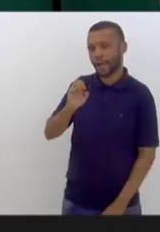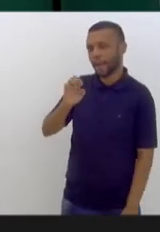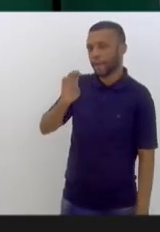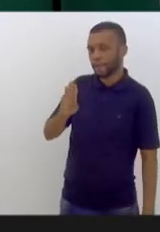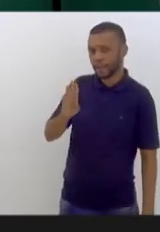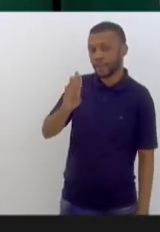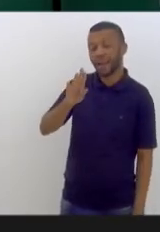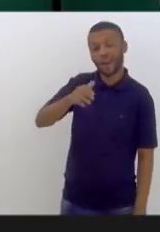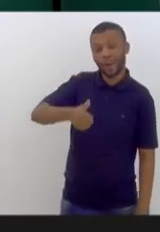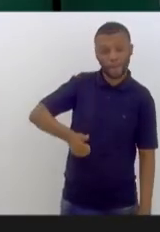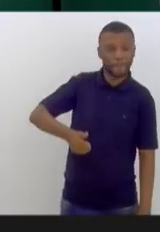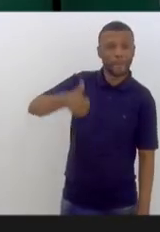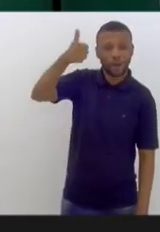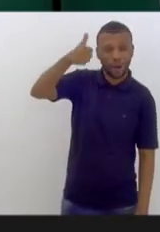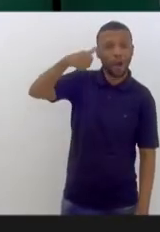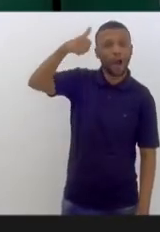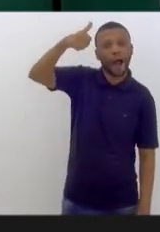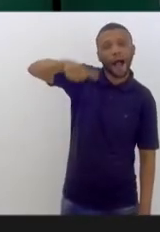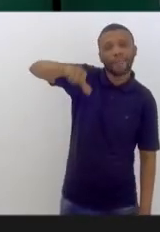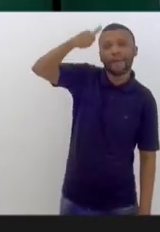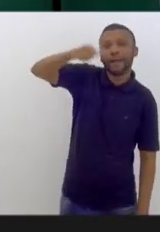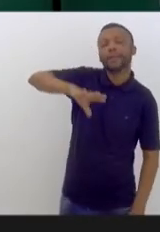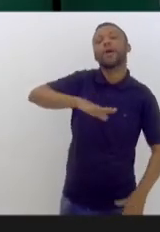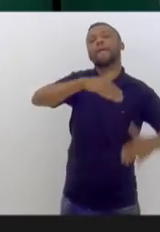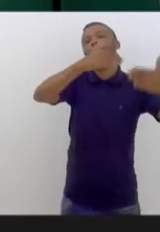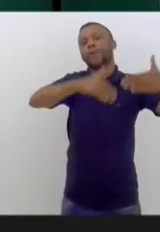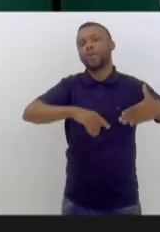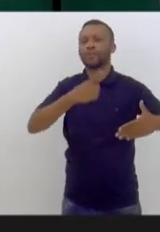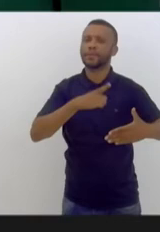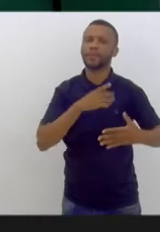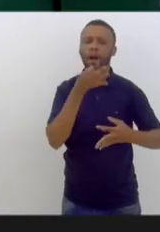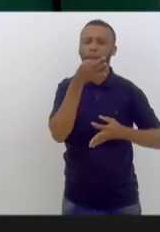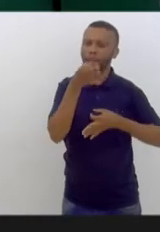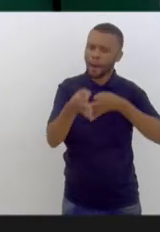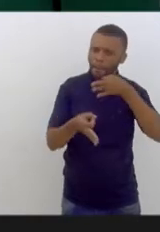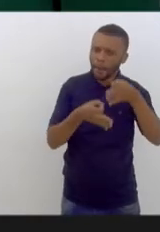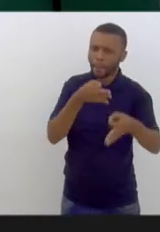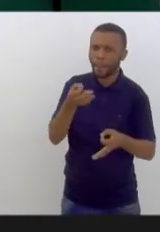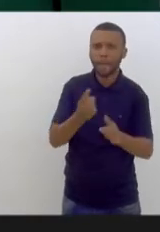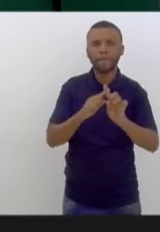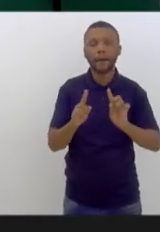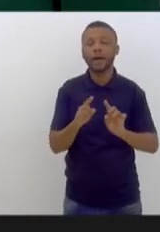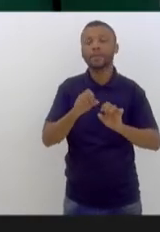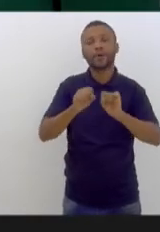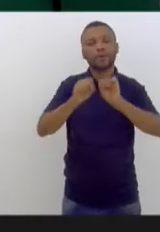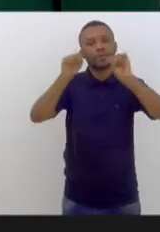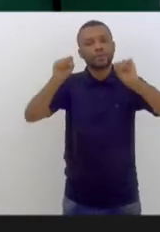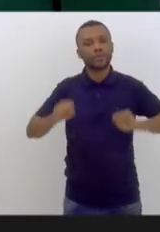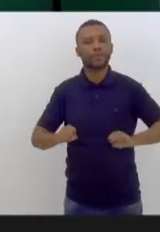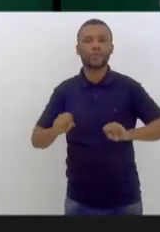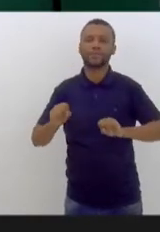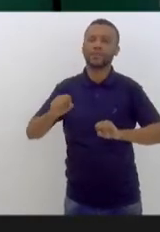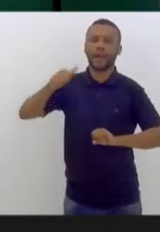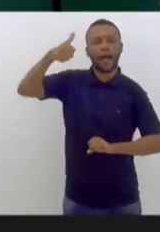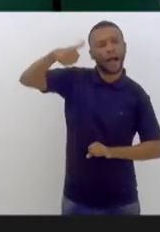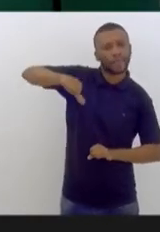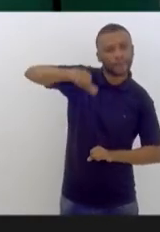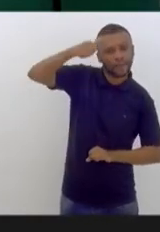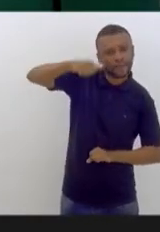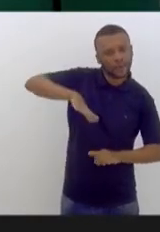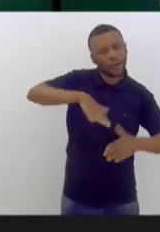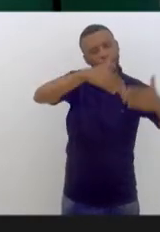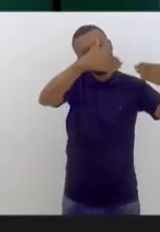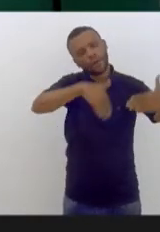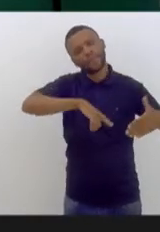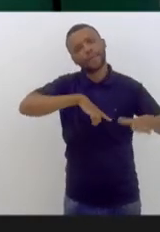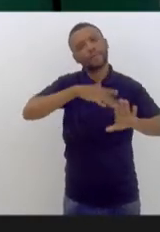né, o melhor dentro de muitas críticas que a gente tem que ter, mas ainda é um sistema de avaliação que tem uma história